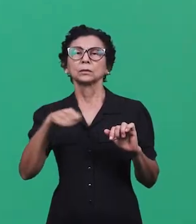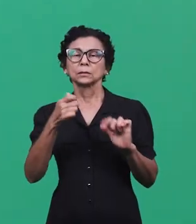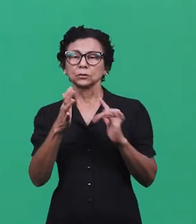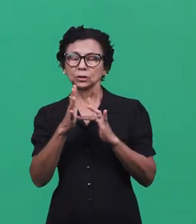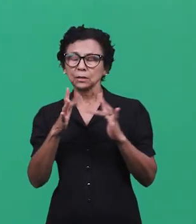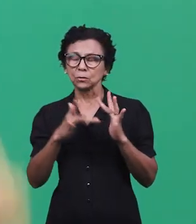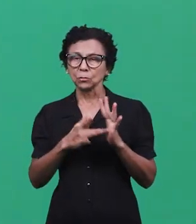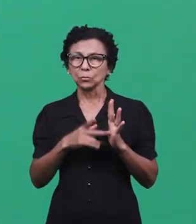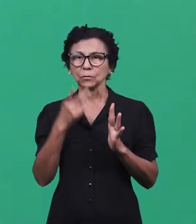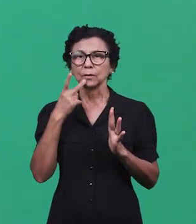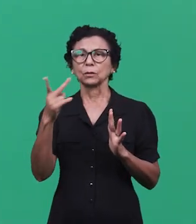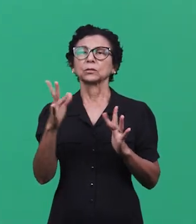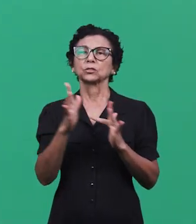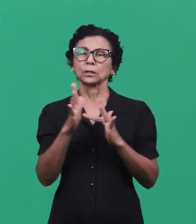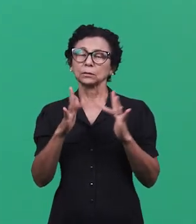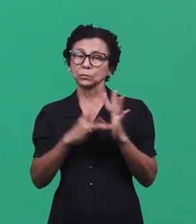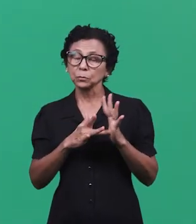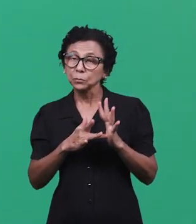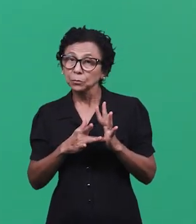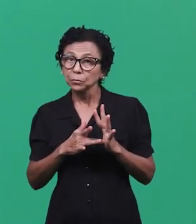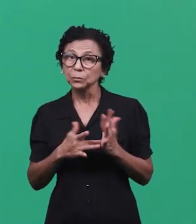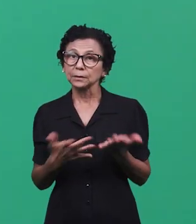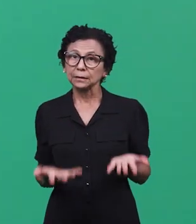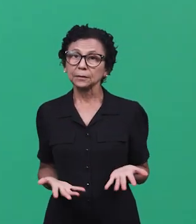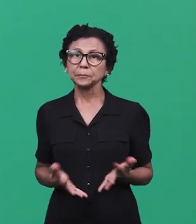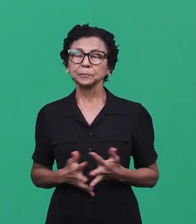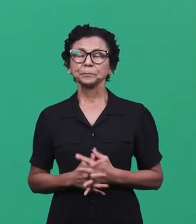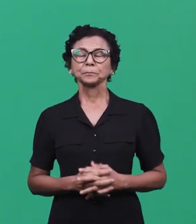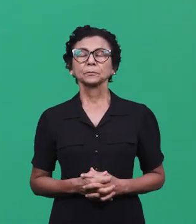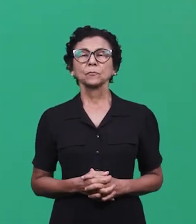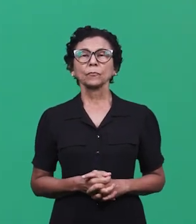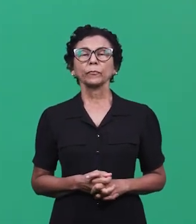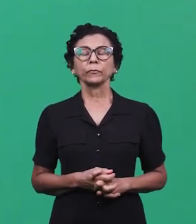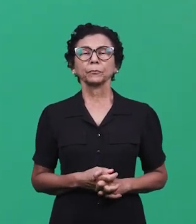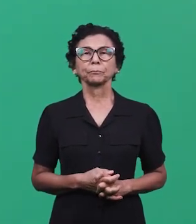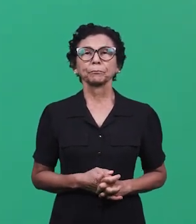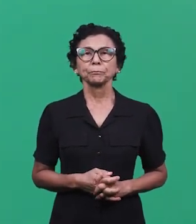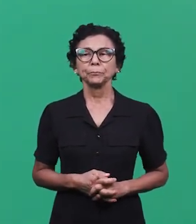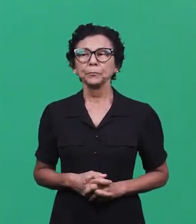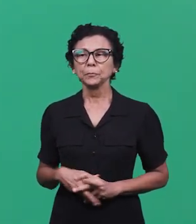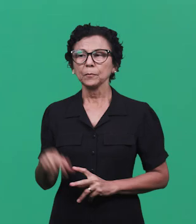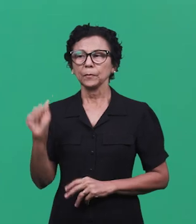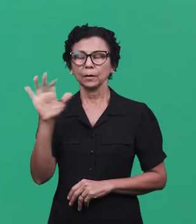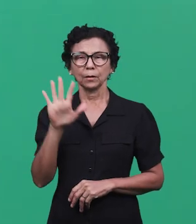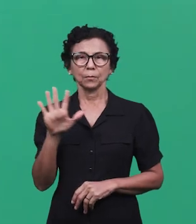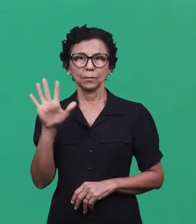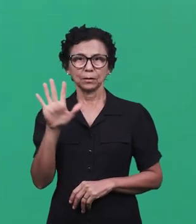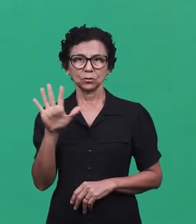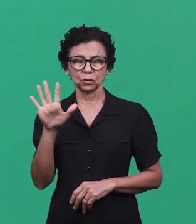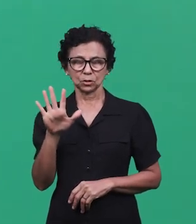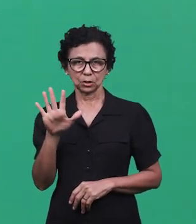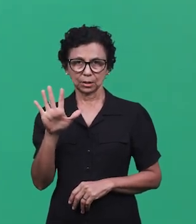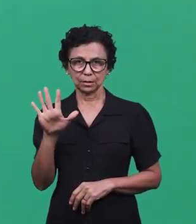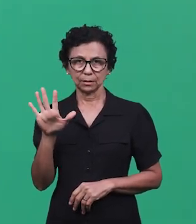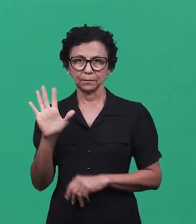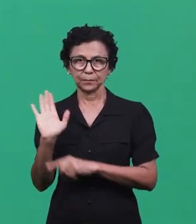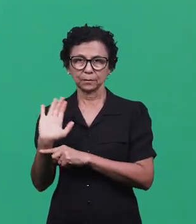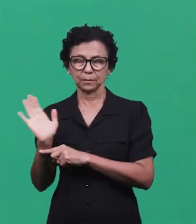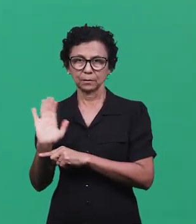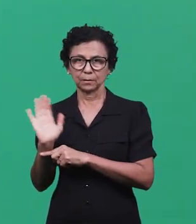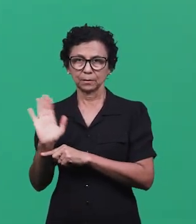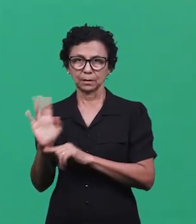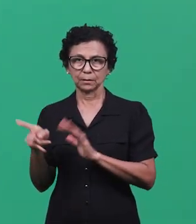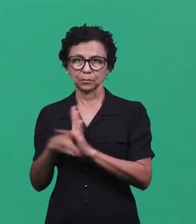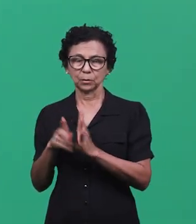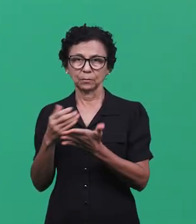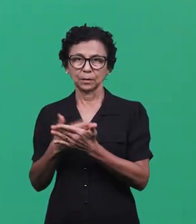Jesus, Então, olha só, aqui tem uma imagem, essas imagens foram retiradas da própria aula, dos slides da